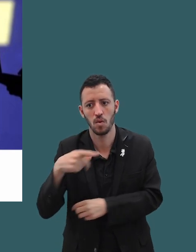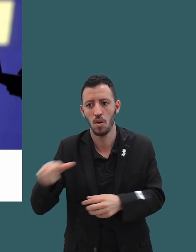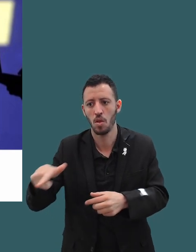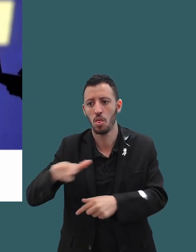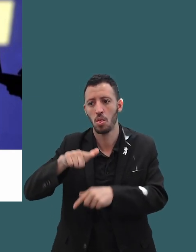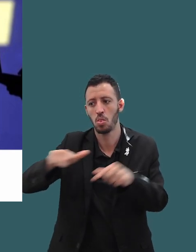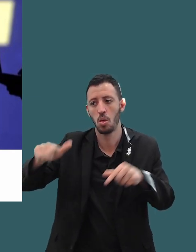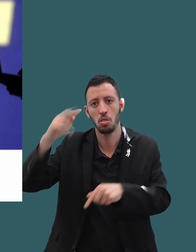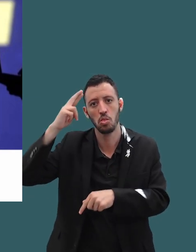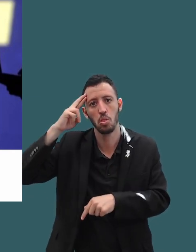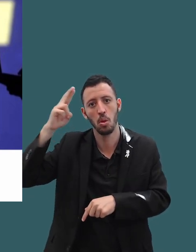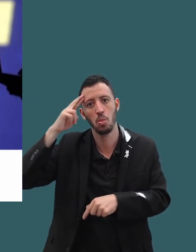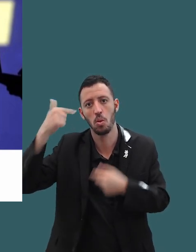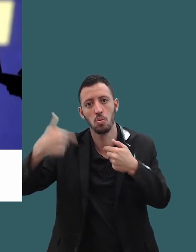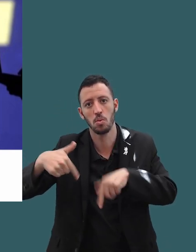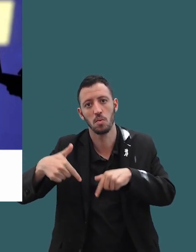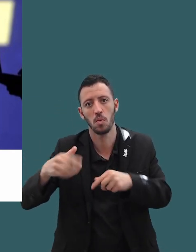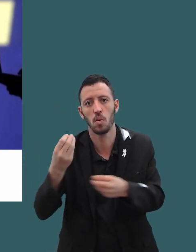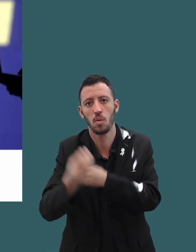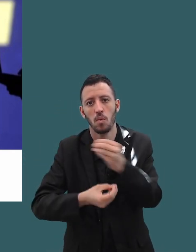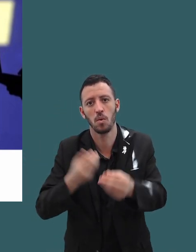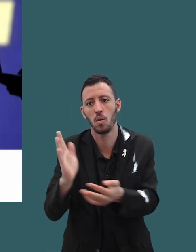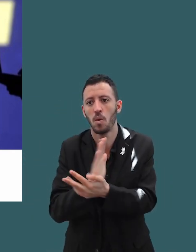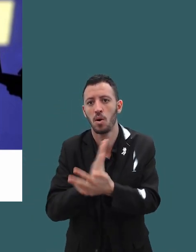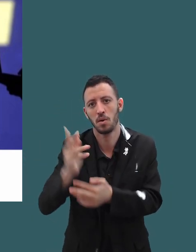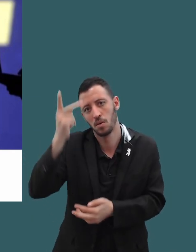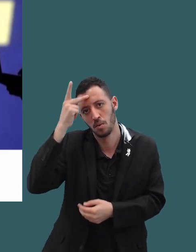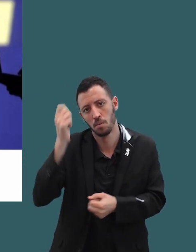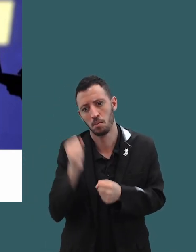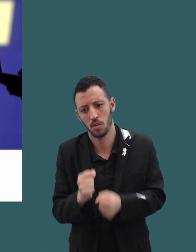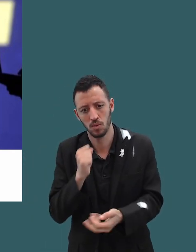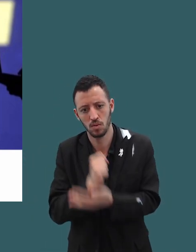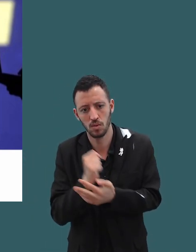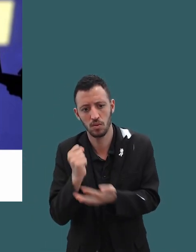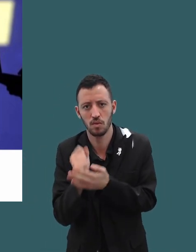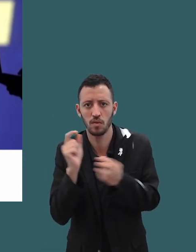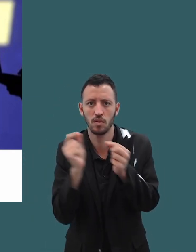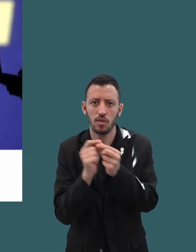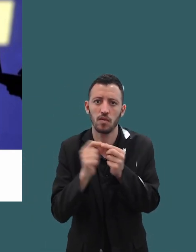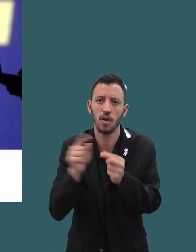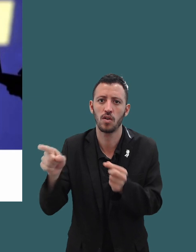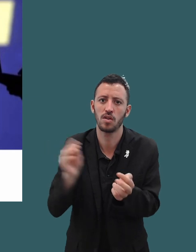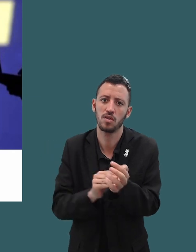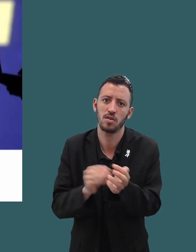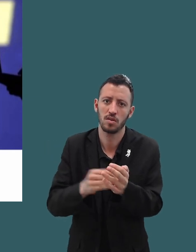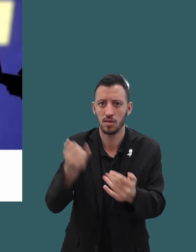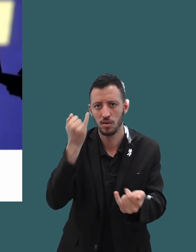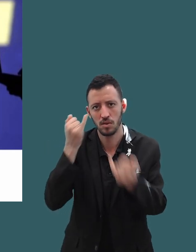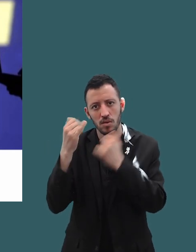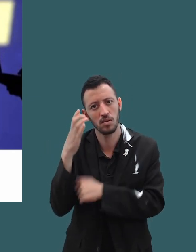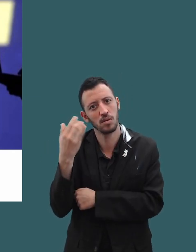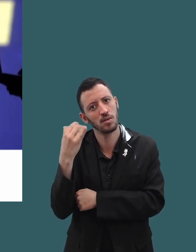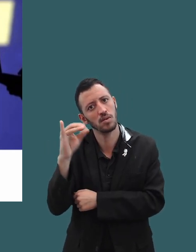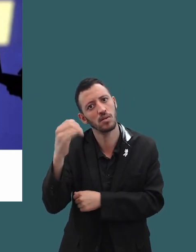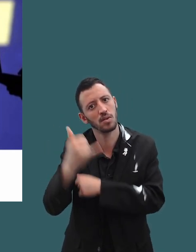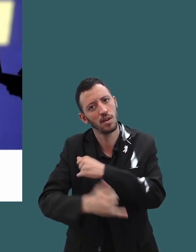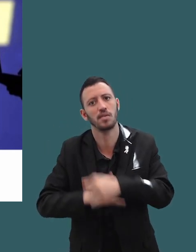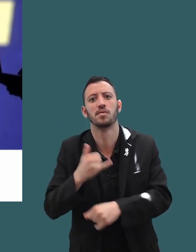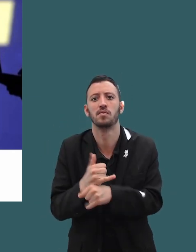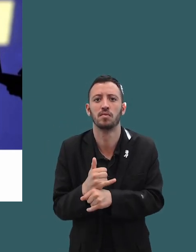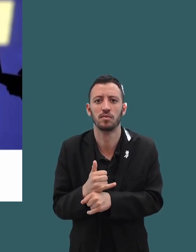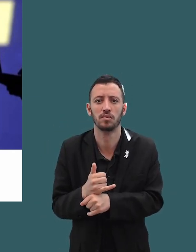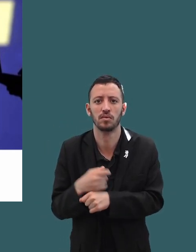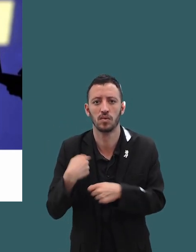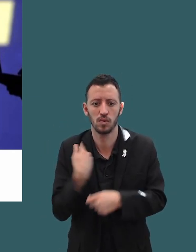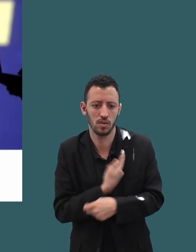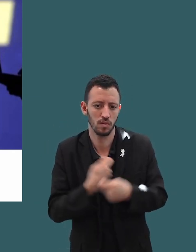de ninguém, onde qualquer pessoa pode contratar outra pessoa para fazer desinformação científica na internet.